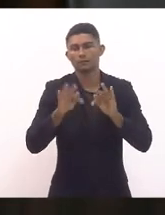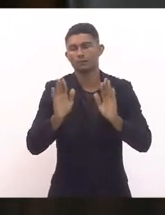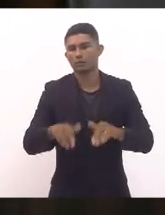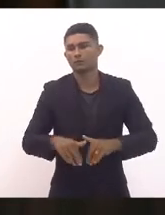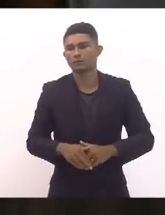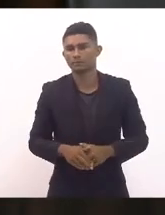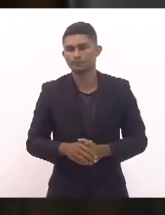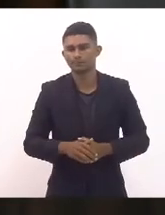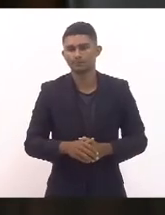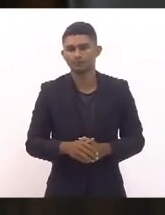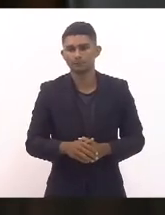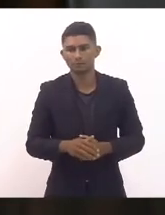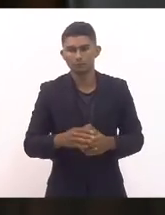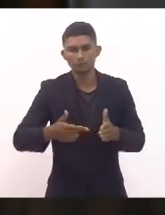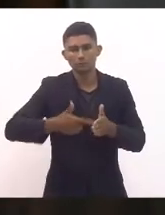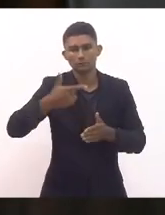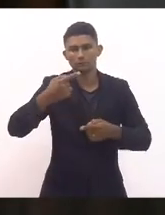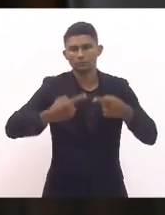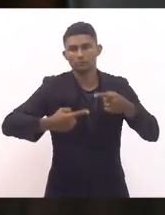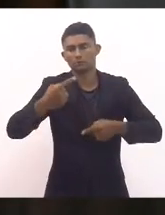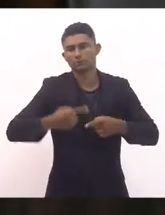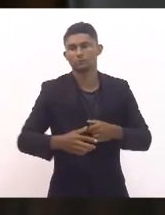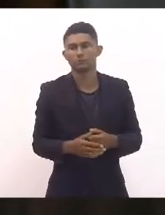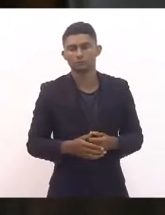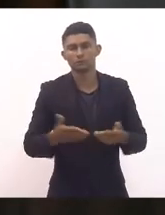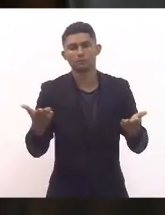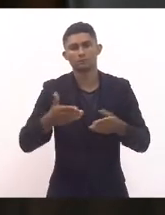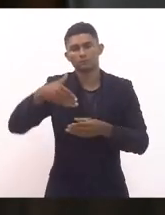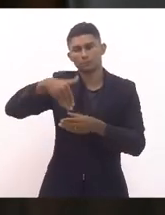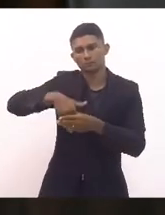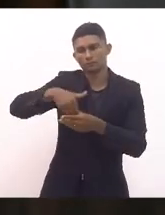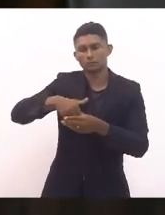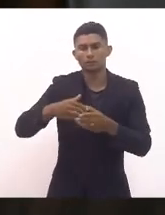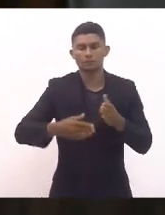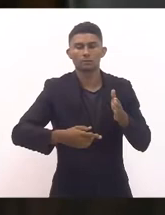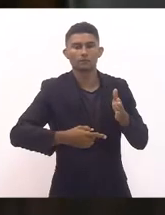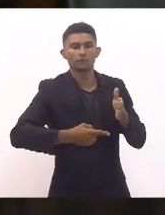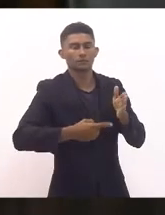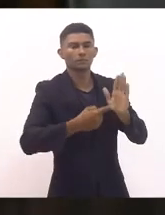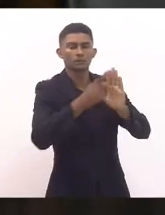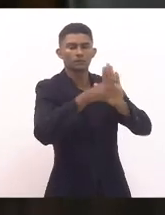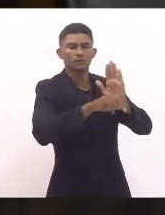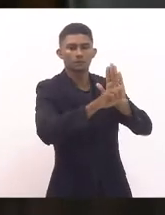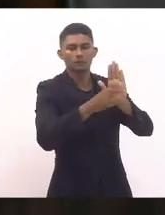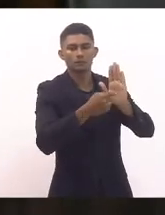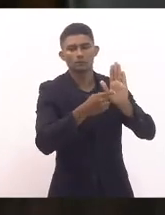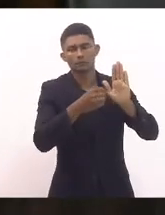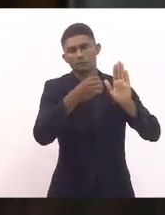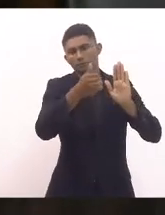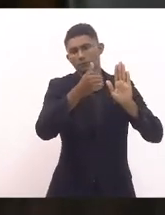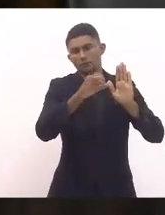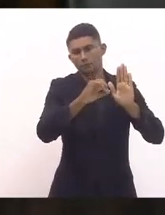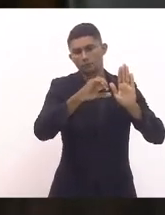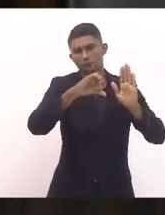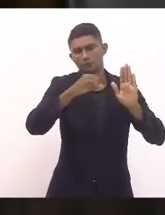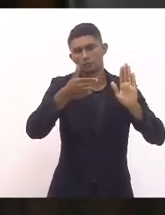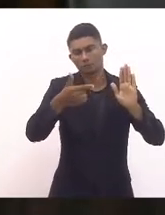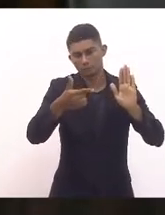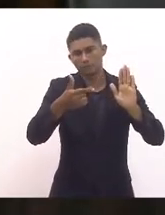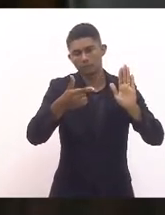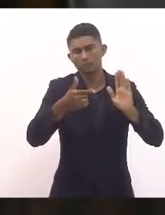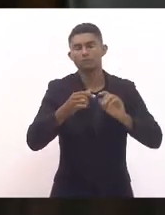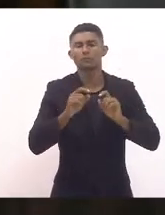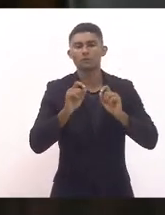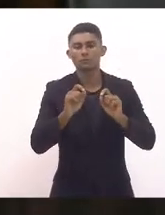vencido. Para a segunda discussão. Em votação, em discussão única, projeto de resolução 1092-22,